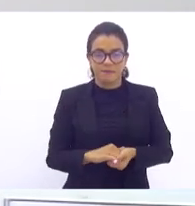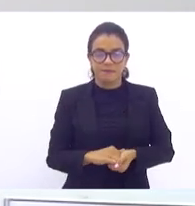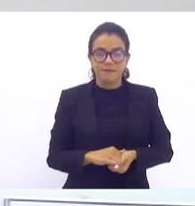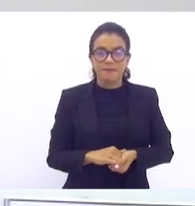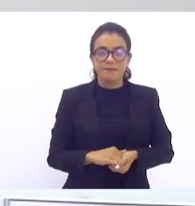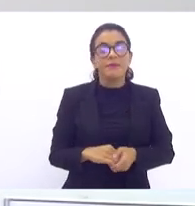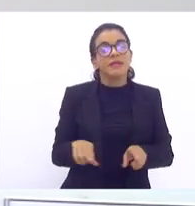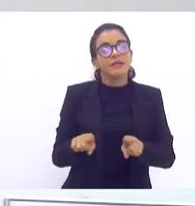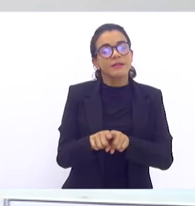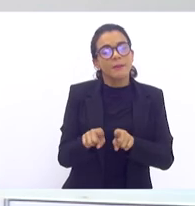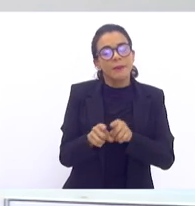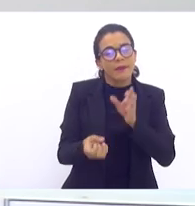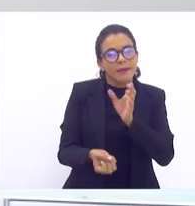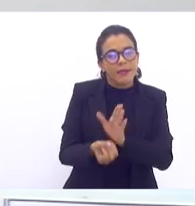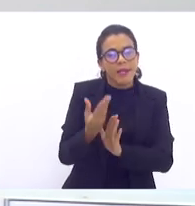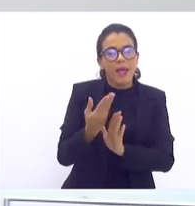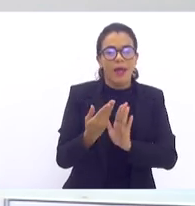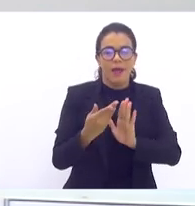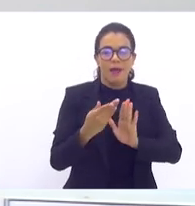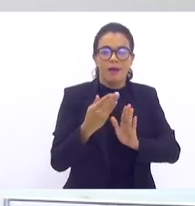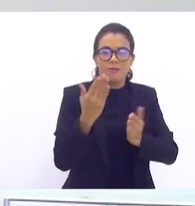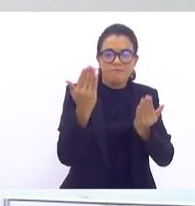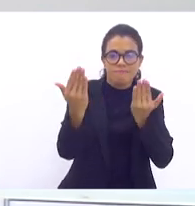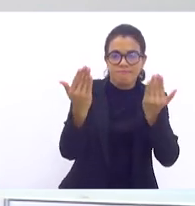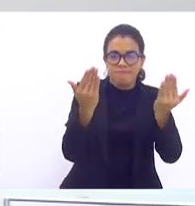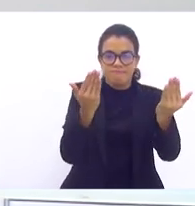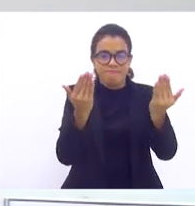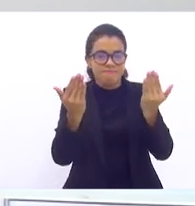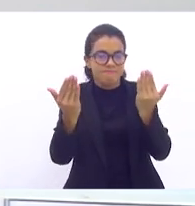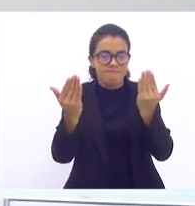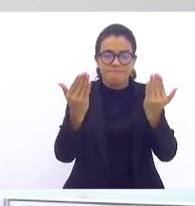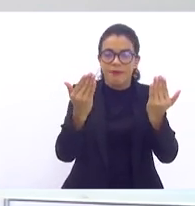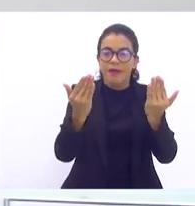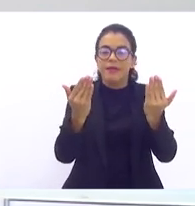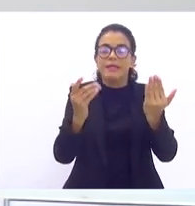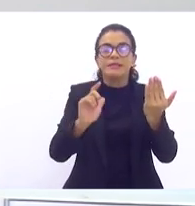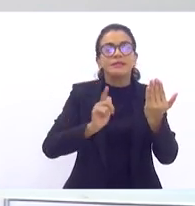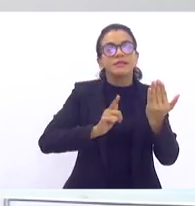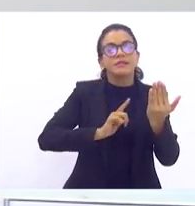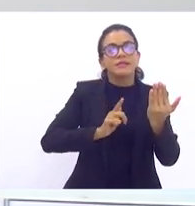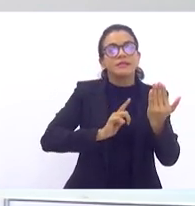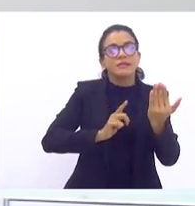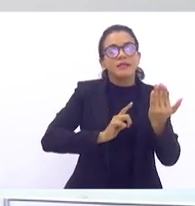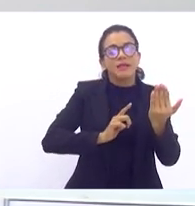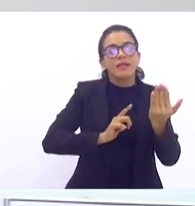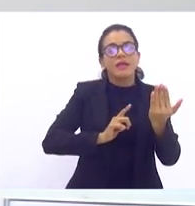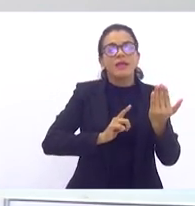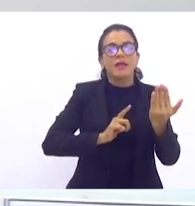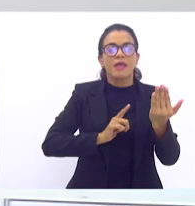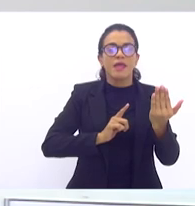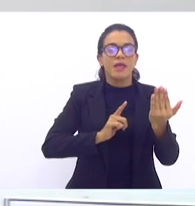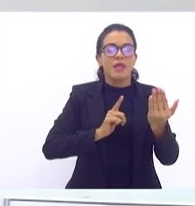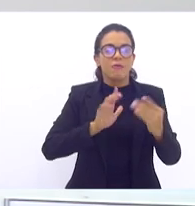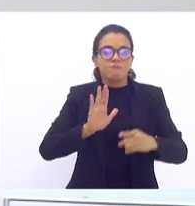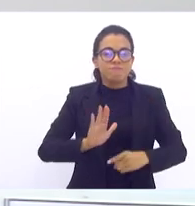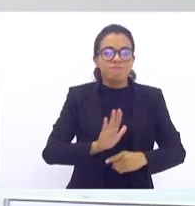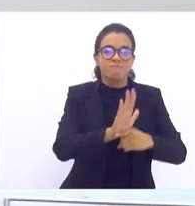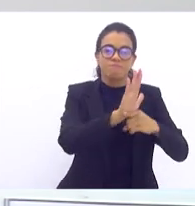criar um parâmetro em que haja uma bonificação